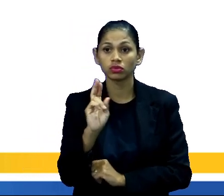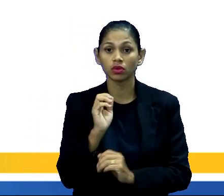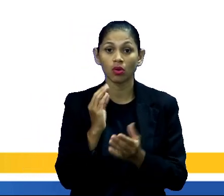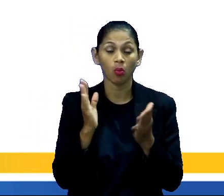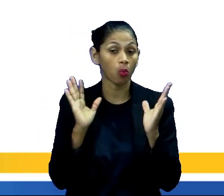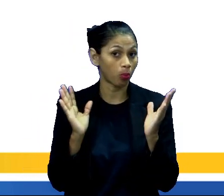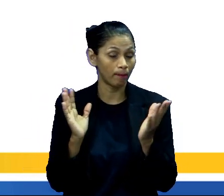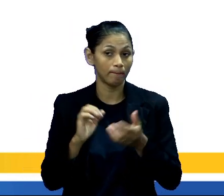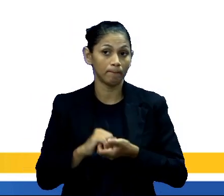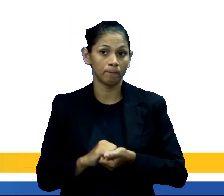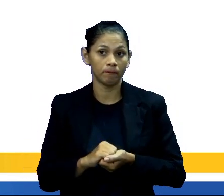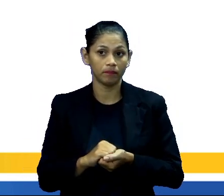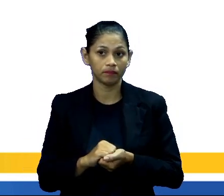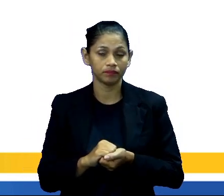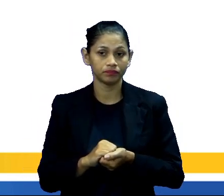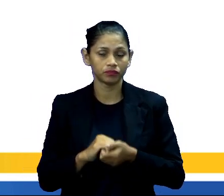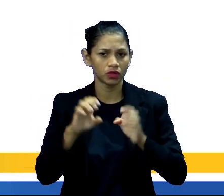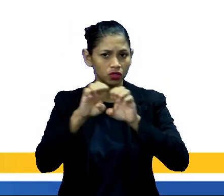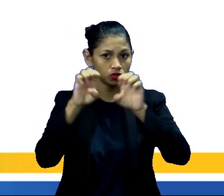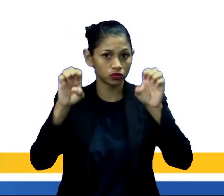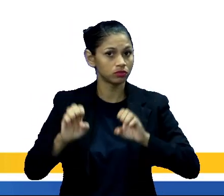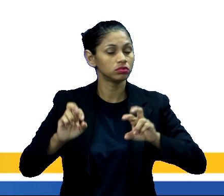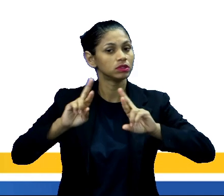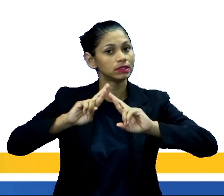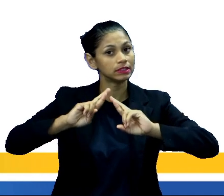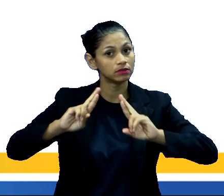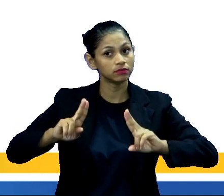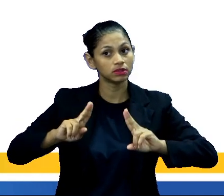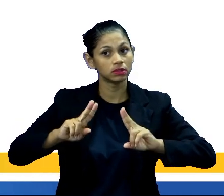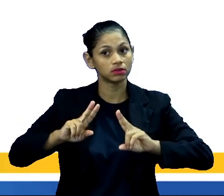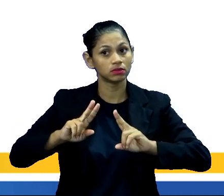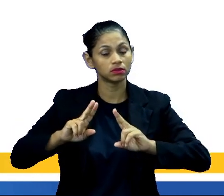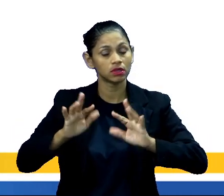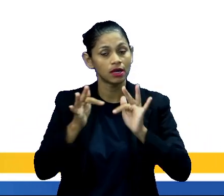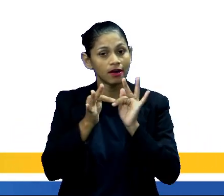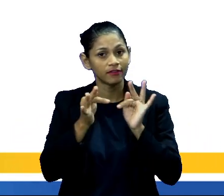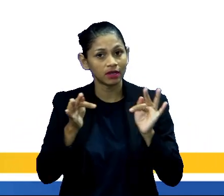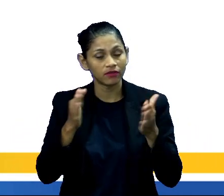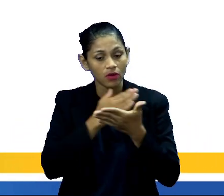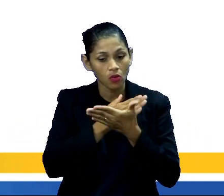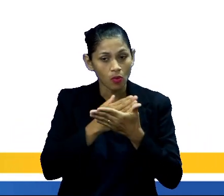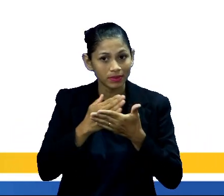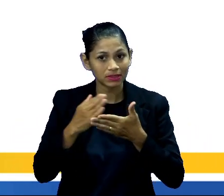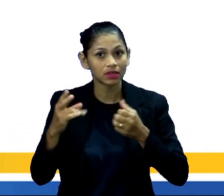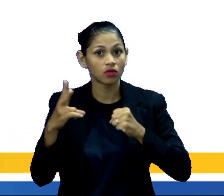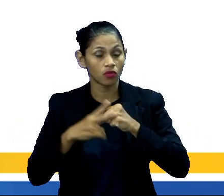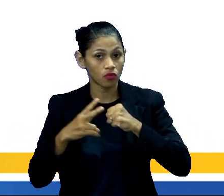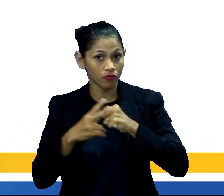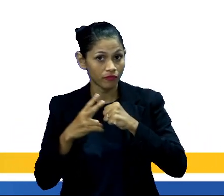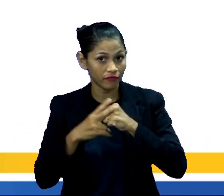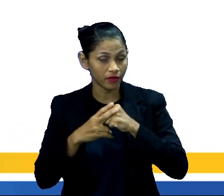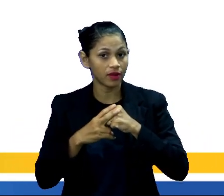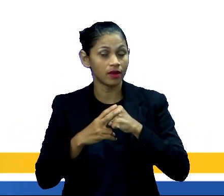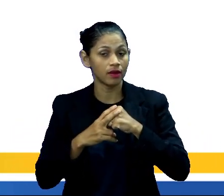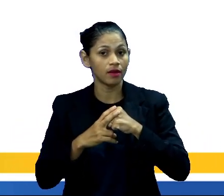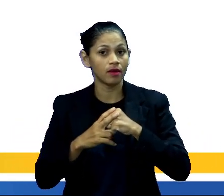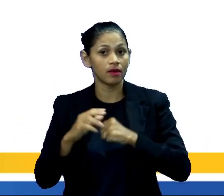uma estrutura um pouquinho diferente. Ok? A frase vai começar com o verbo auxiliar